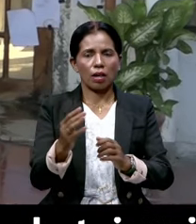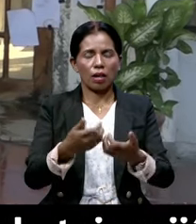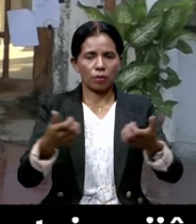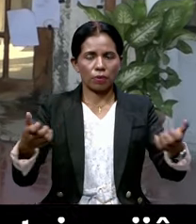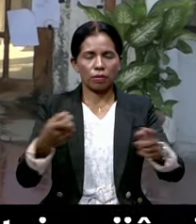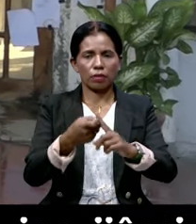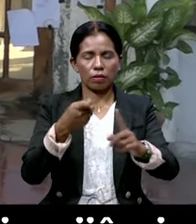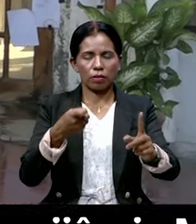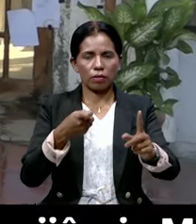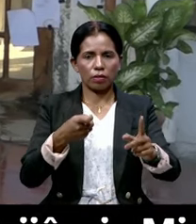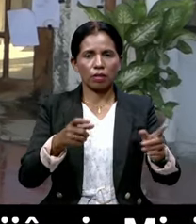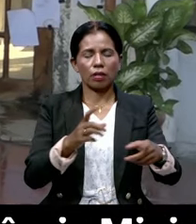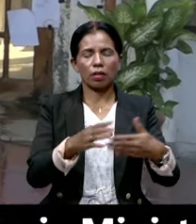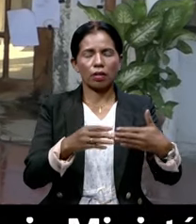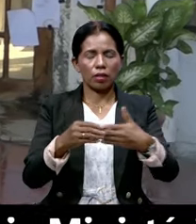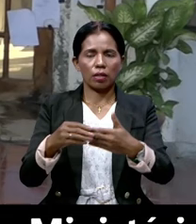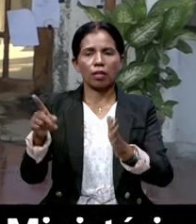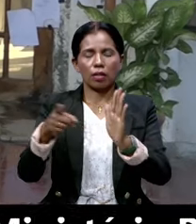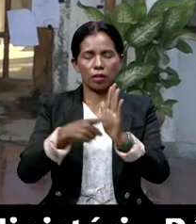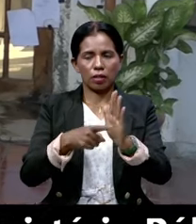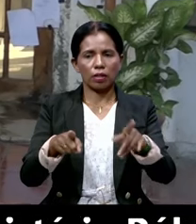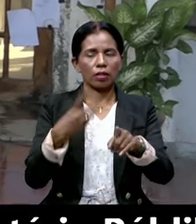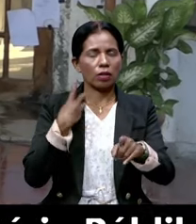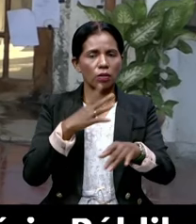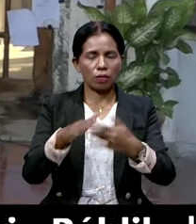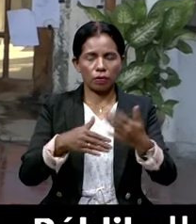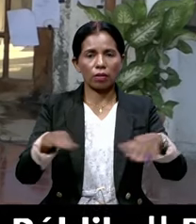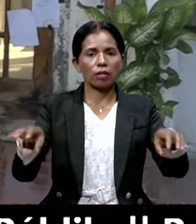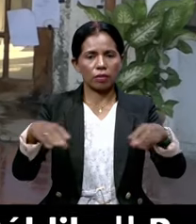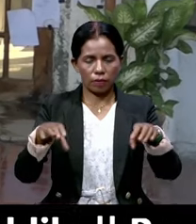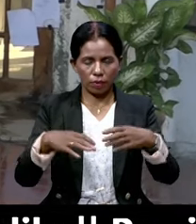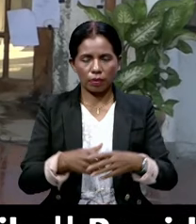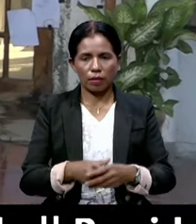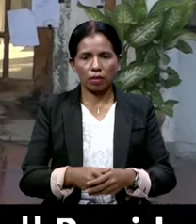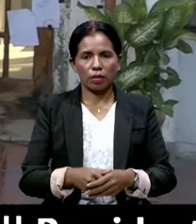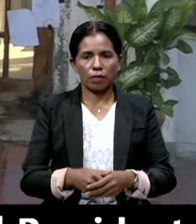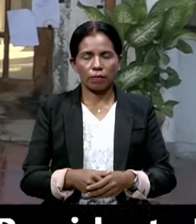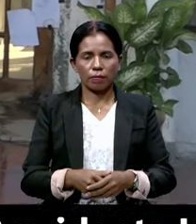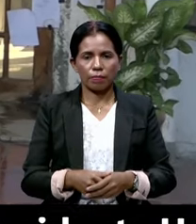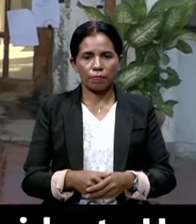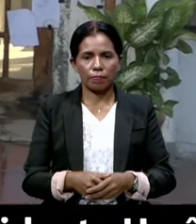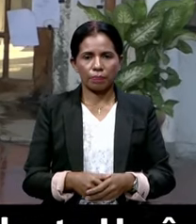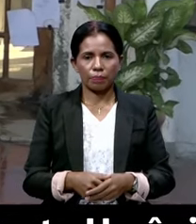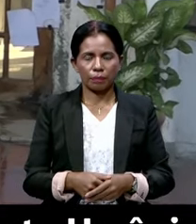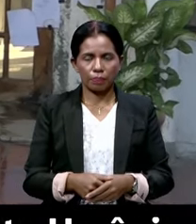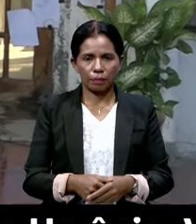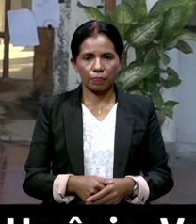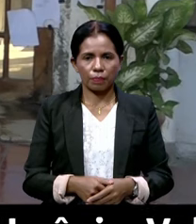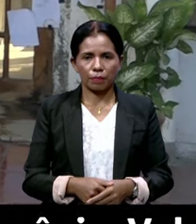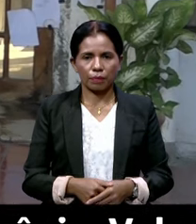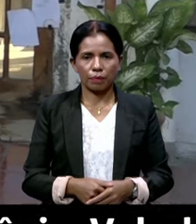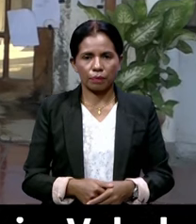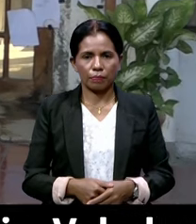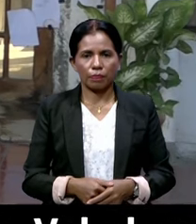forma negativo tem que sai itahotuni missão. Equipa cobertura Ziemen.